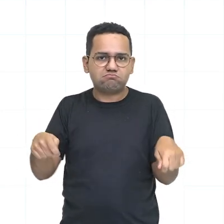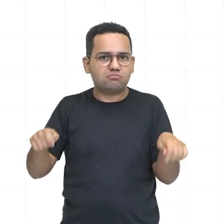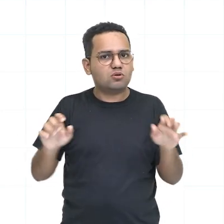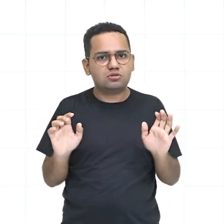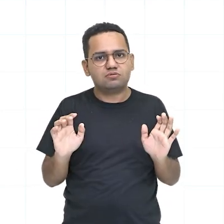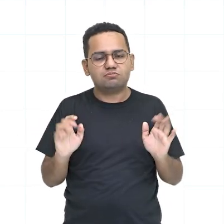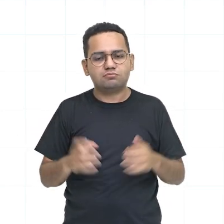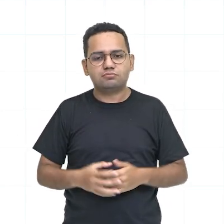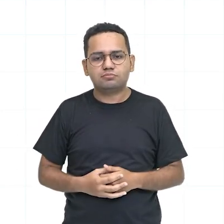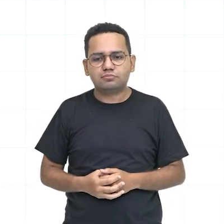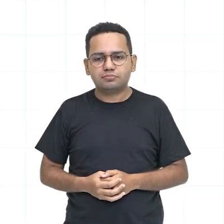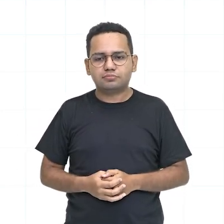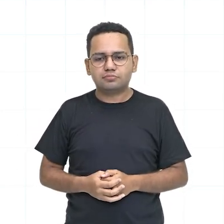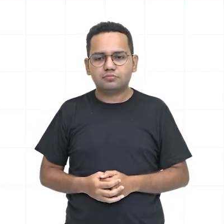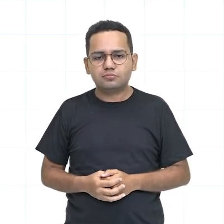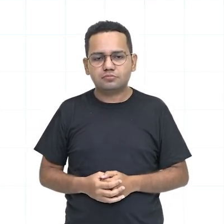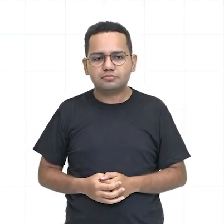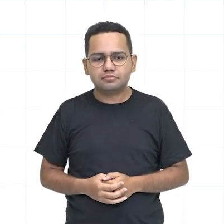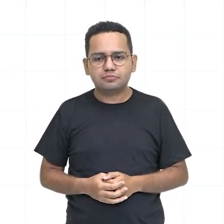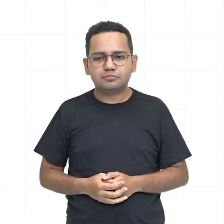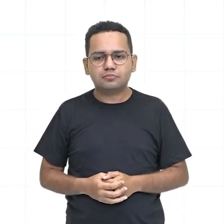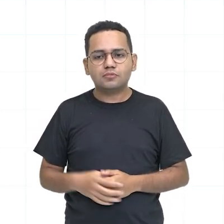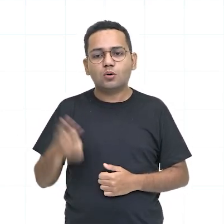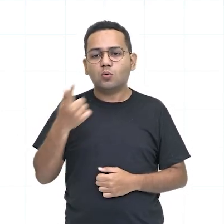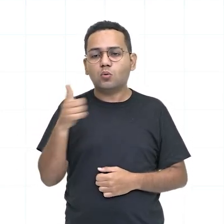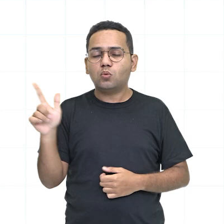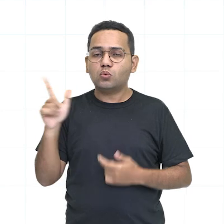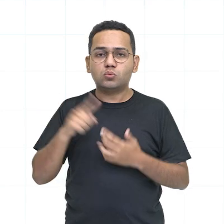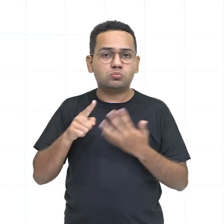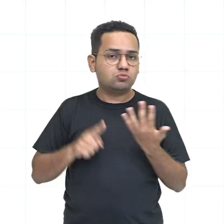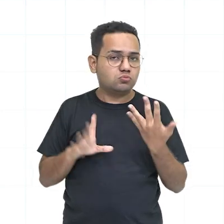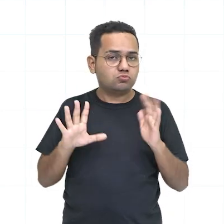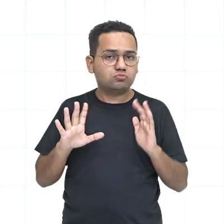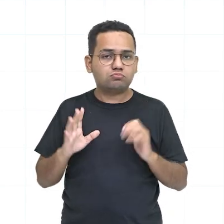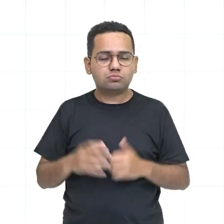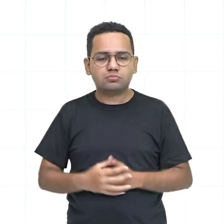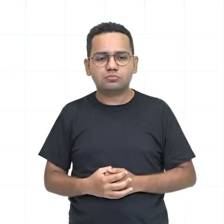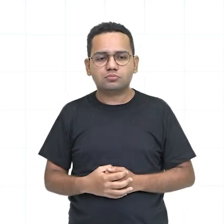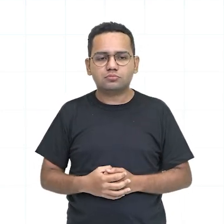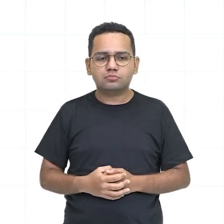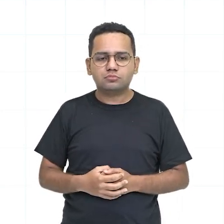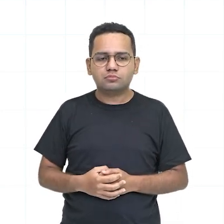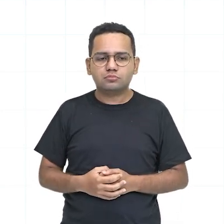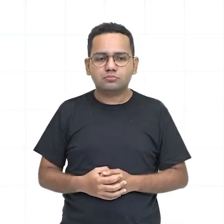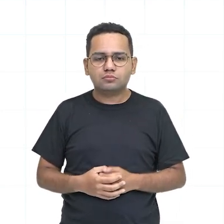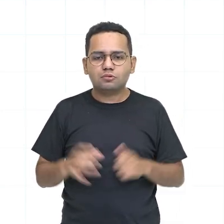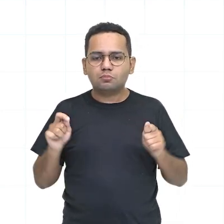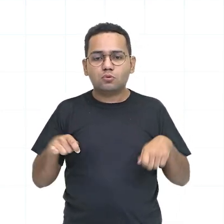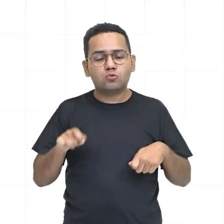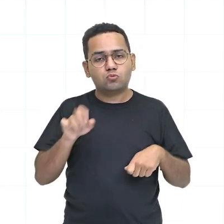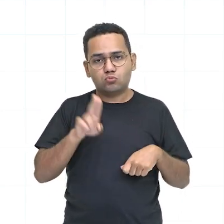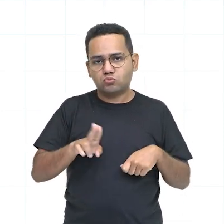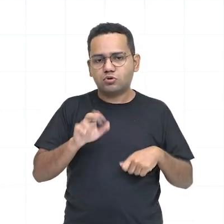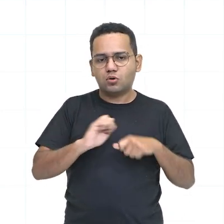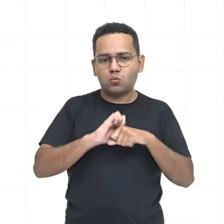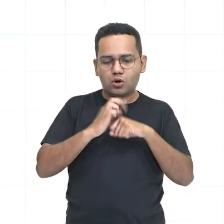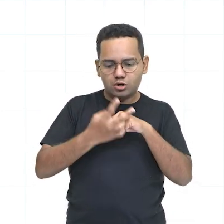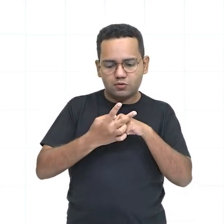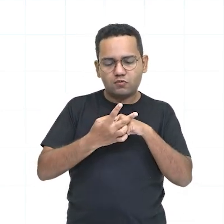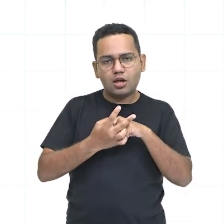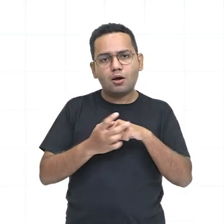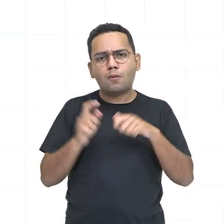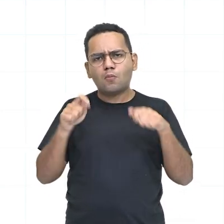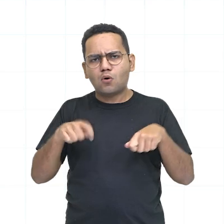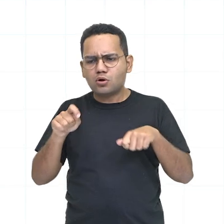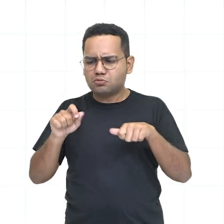um adjetivo, ou até mesmo outros advérbios. Então, eu posso, por vezes, utilizar um advérbio para